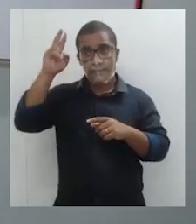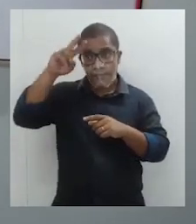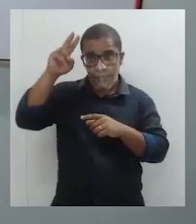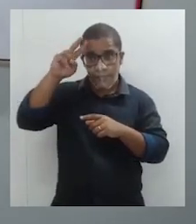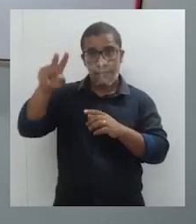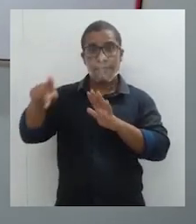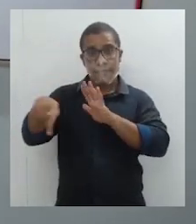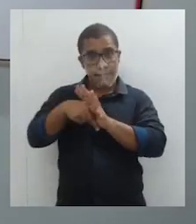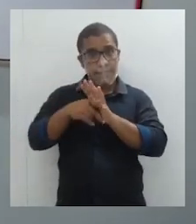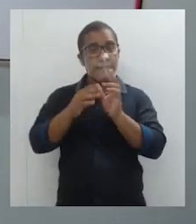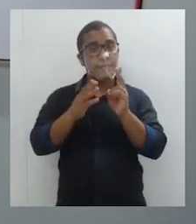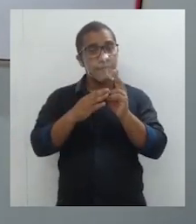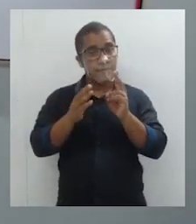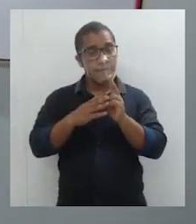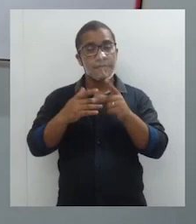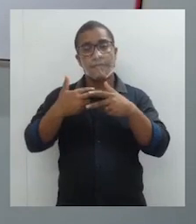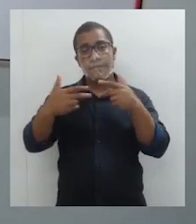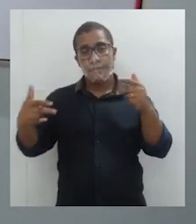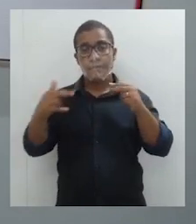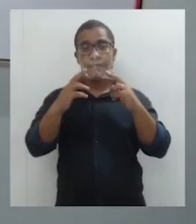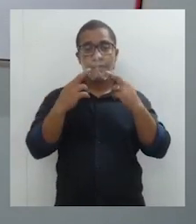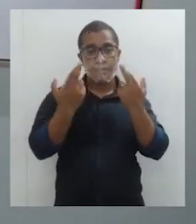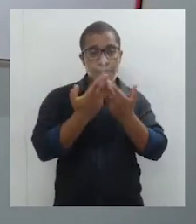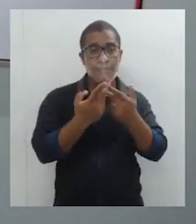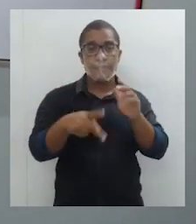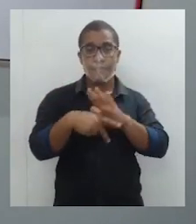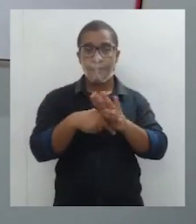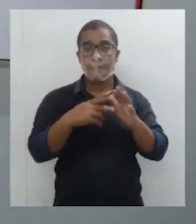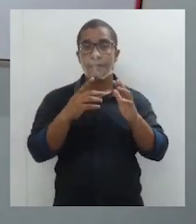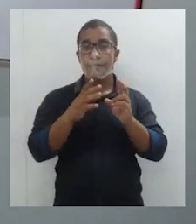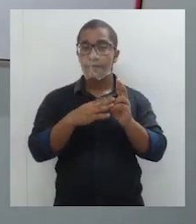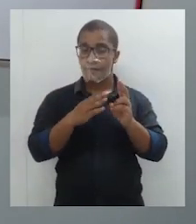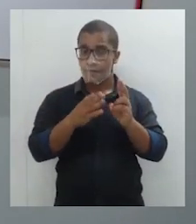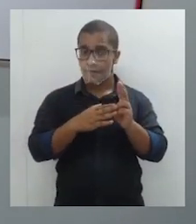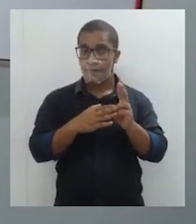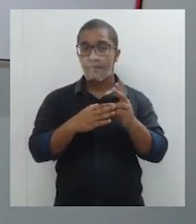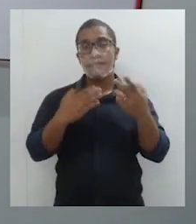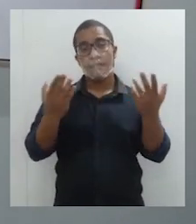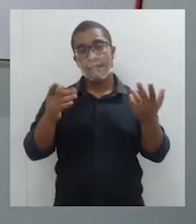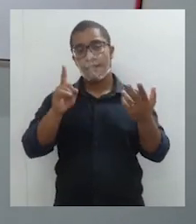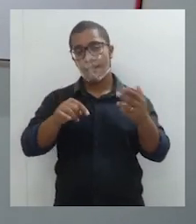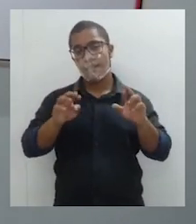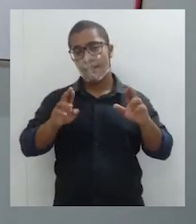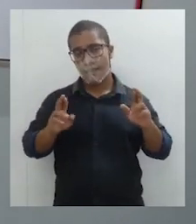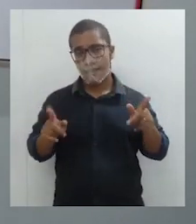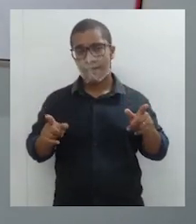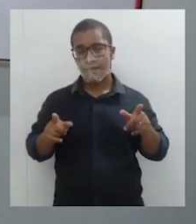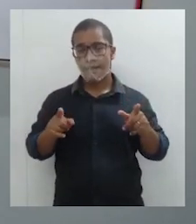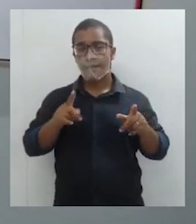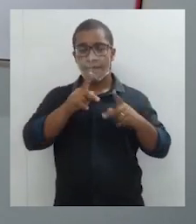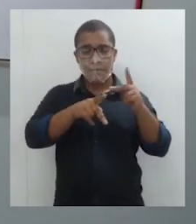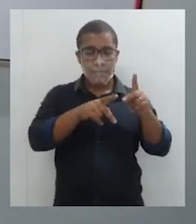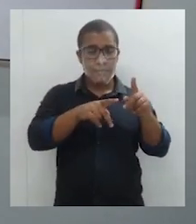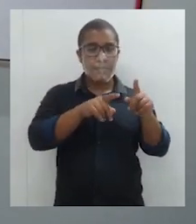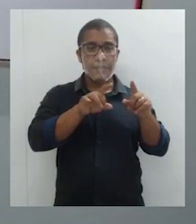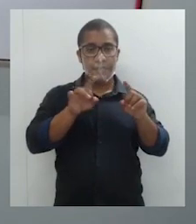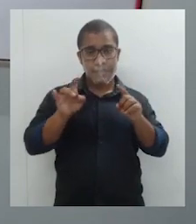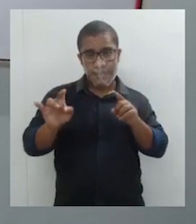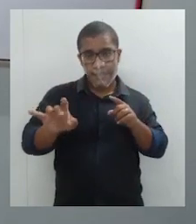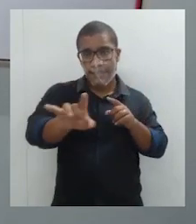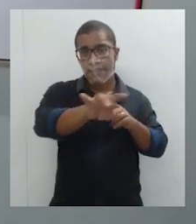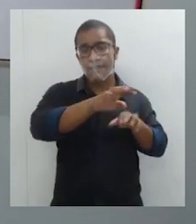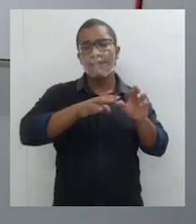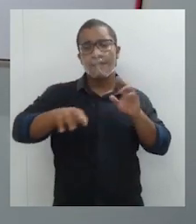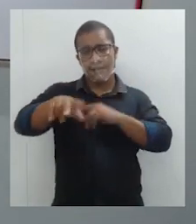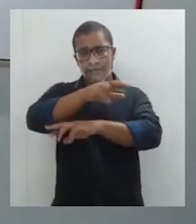os rituais indígenas que são diferentes tudo isso faz parte desses povos os